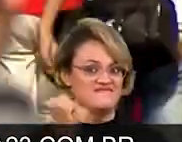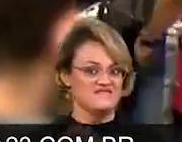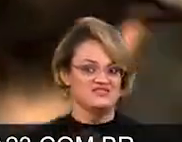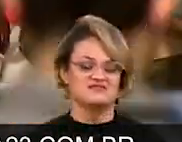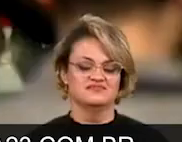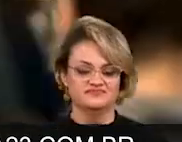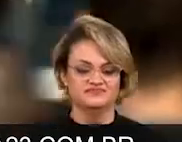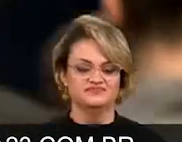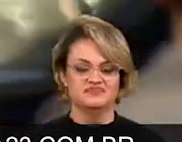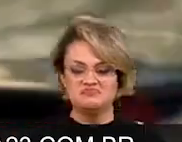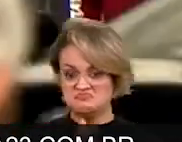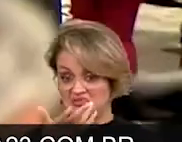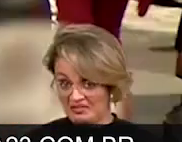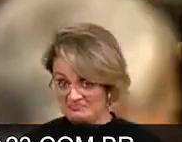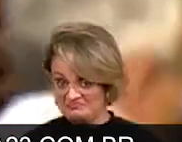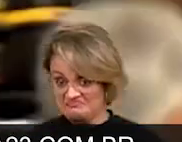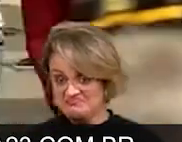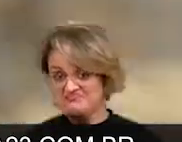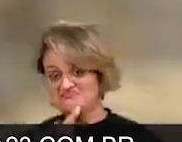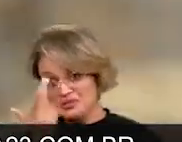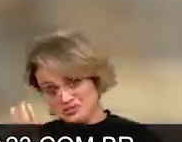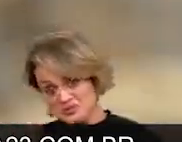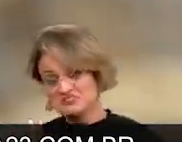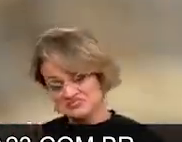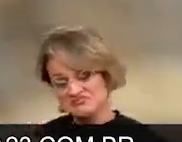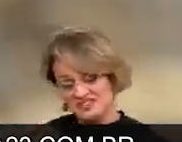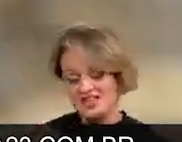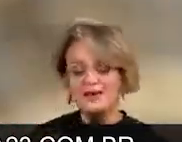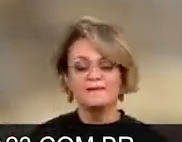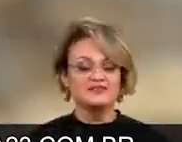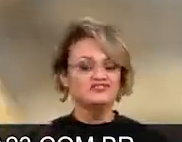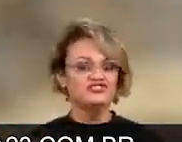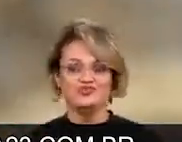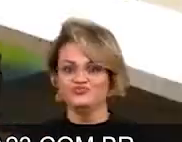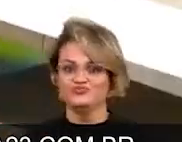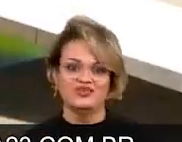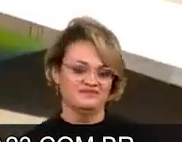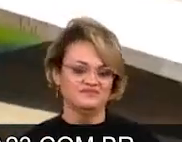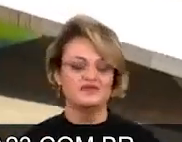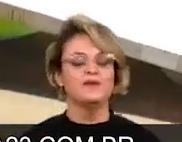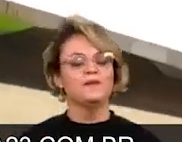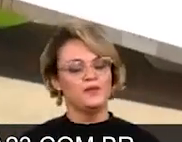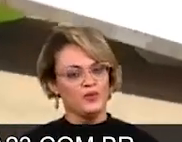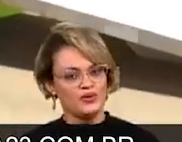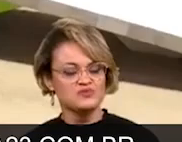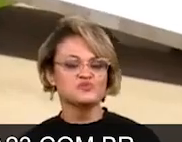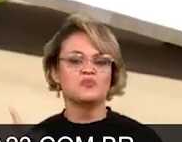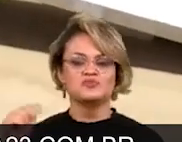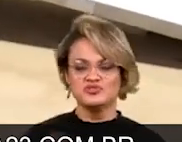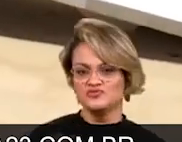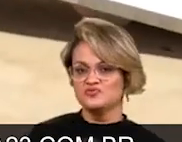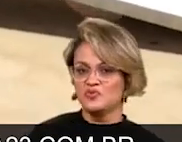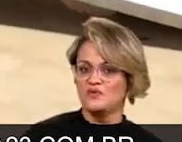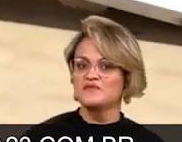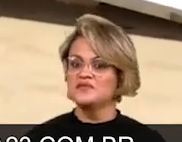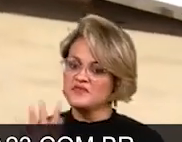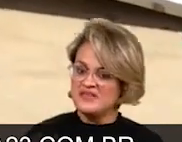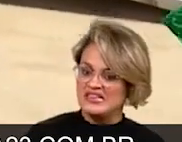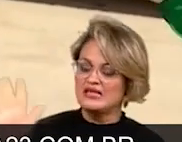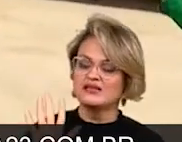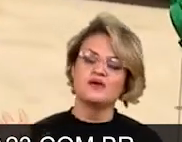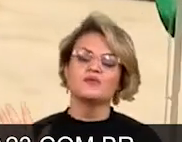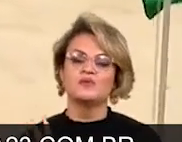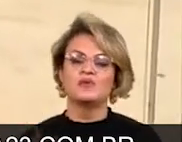vista. Interessados até que tem. O que falta é dinheiro. Por isso, a intenção do governo federal